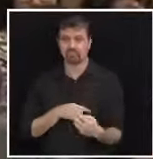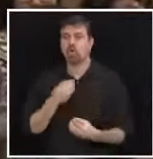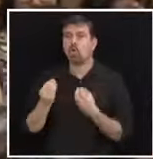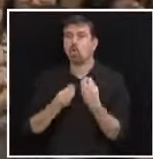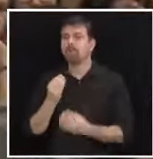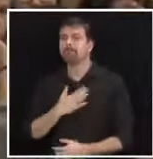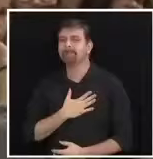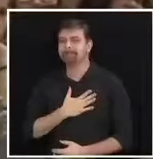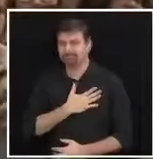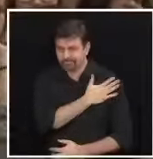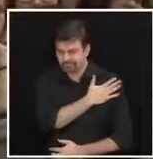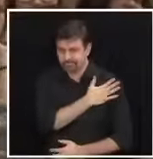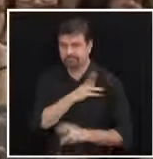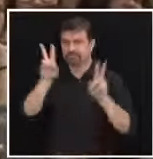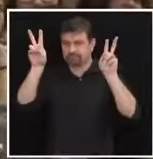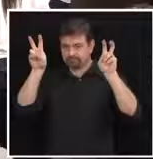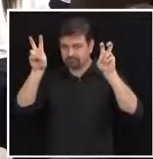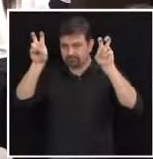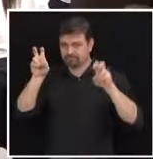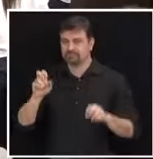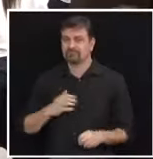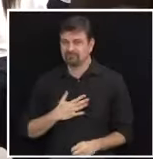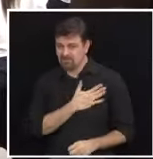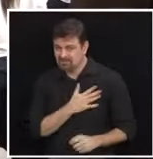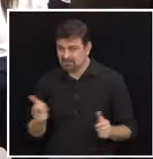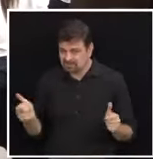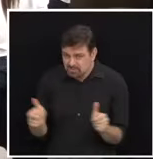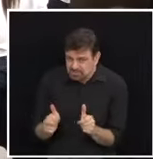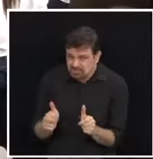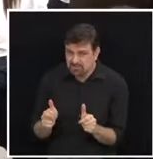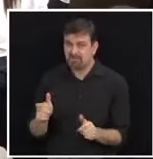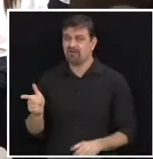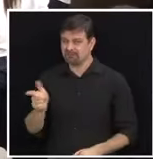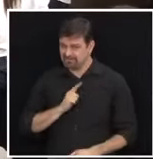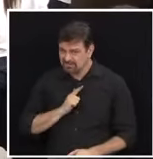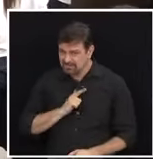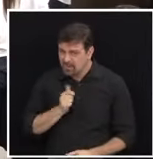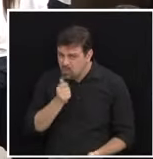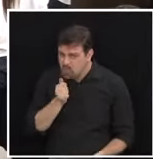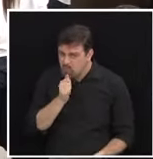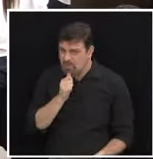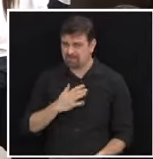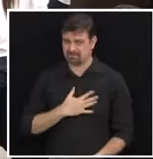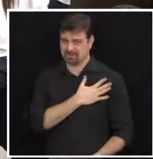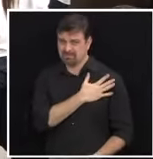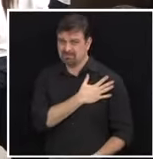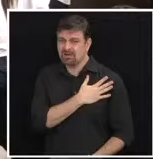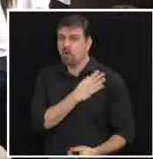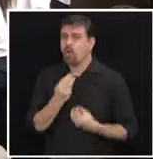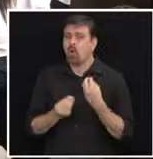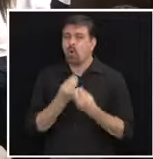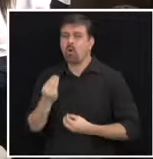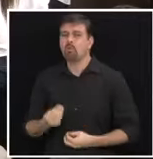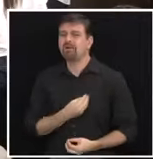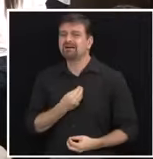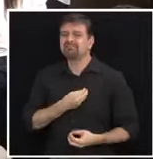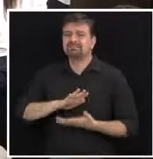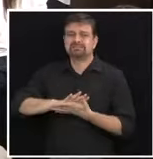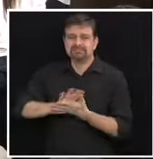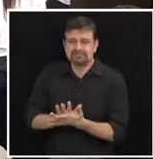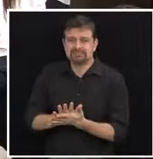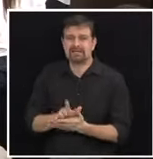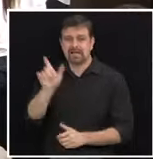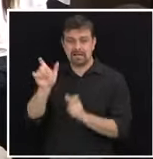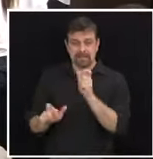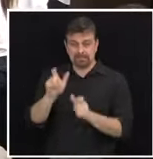preconceito, que vocês já disseram que diminuiu, mas eu queria perguntar se ainda há preconceito e se ele afeta algum tipo na